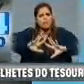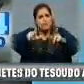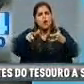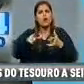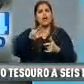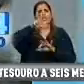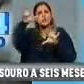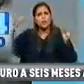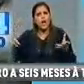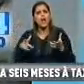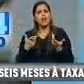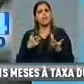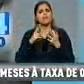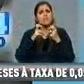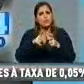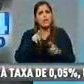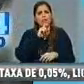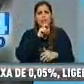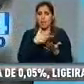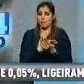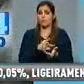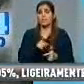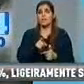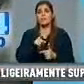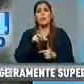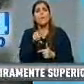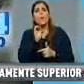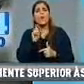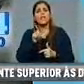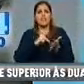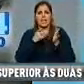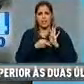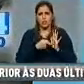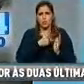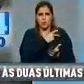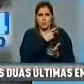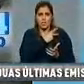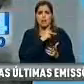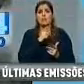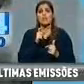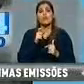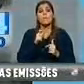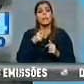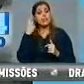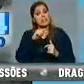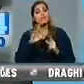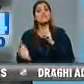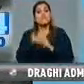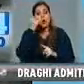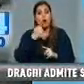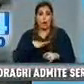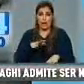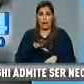envolver competências que existem nas instituições politécnicas e universitárias para que haja efetivamente um resultado que nós pretendemos,